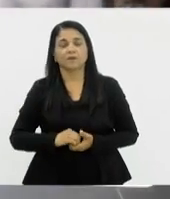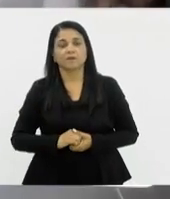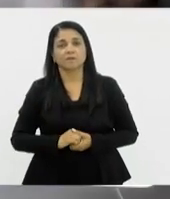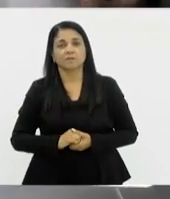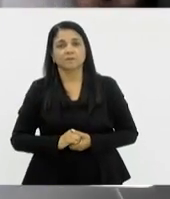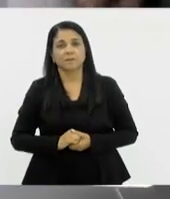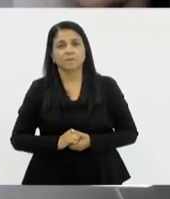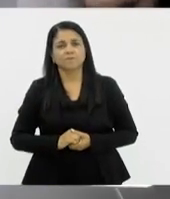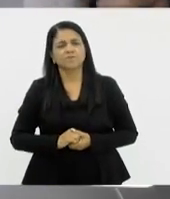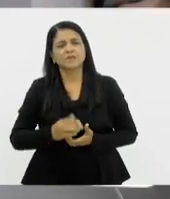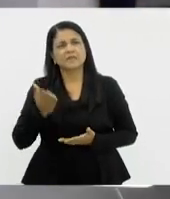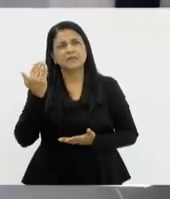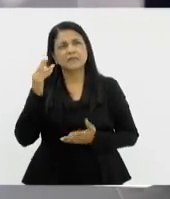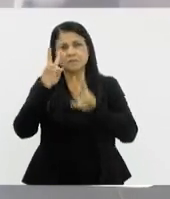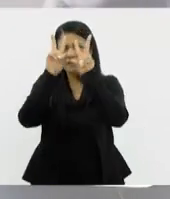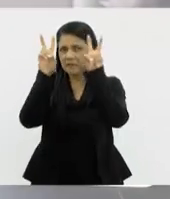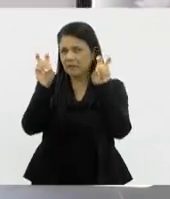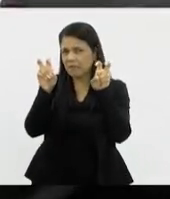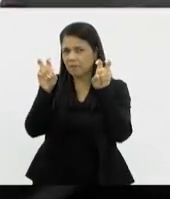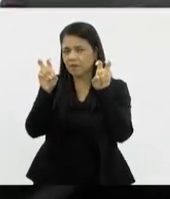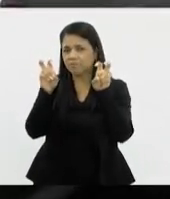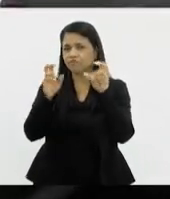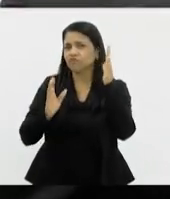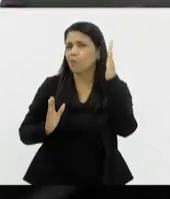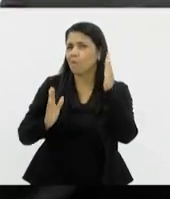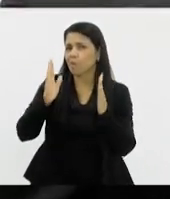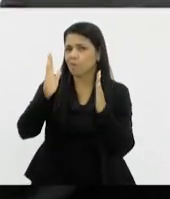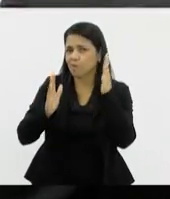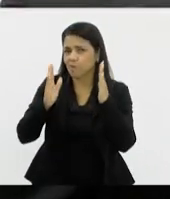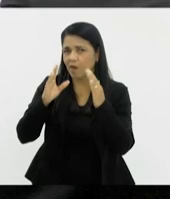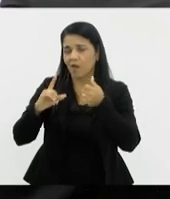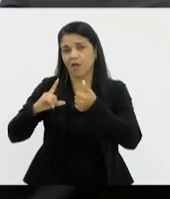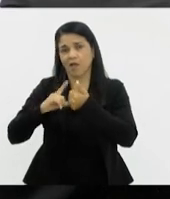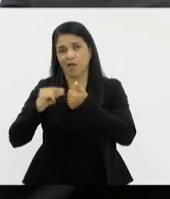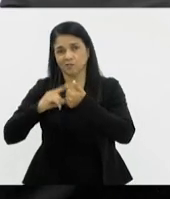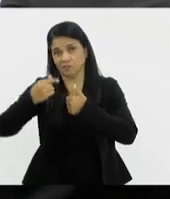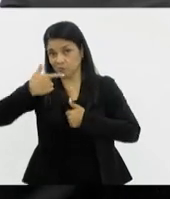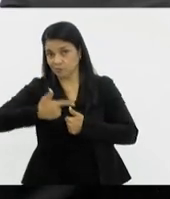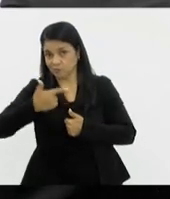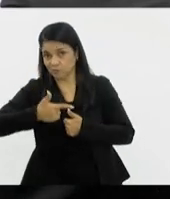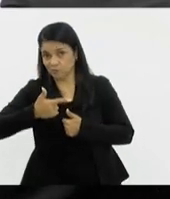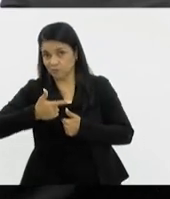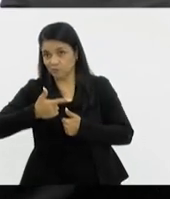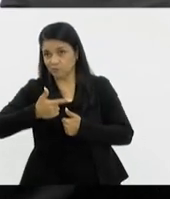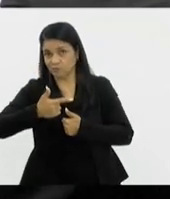Aquele velho tema nosso do prazo, que está no artigo 2º.